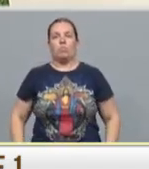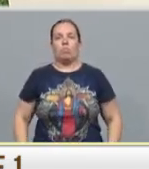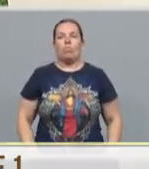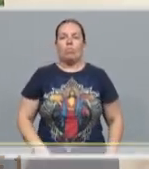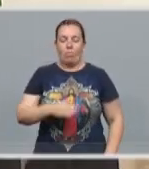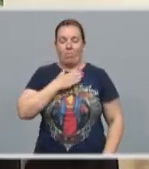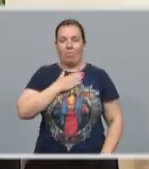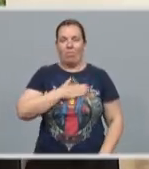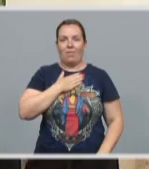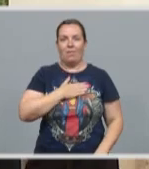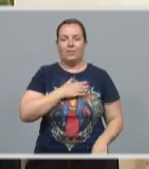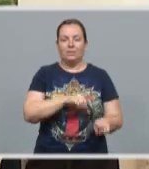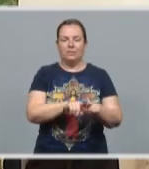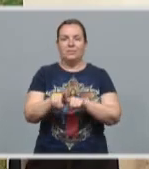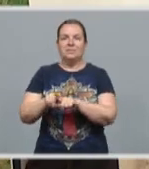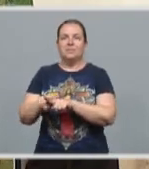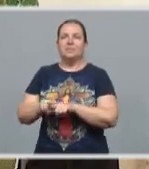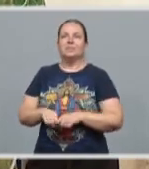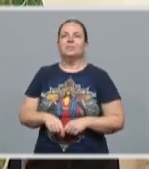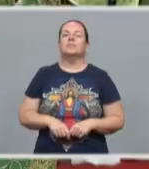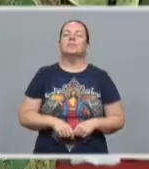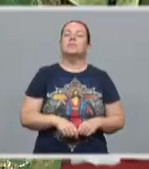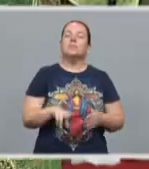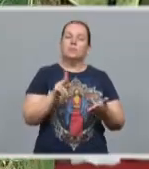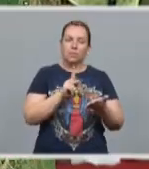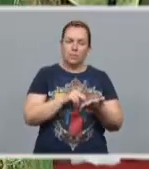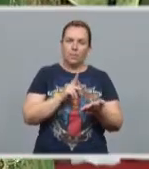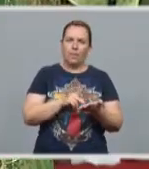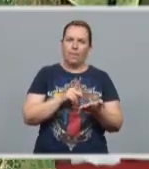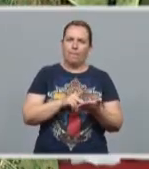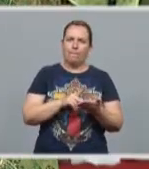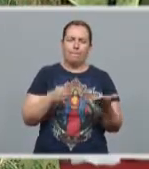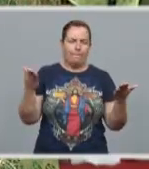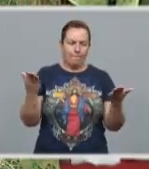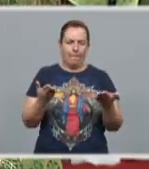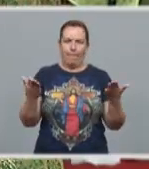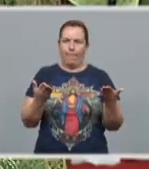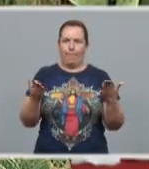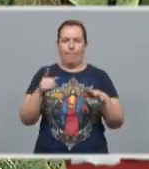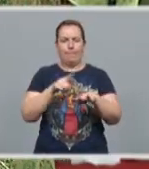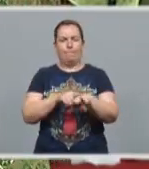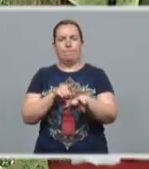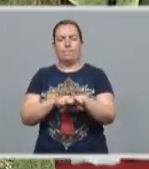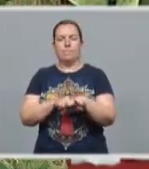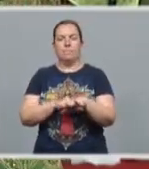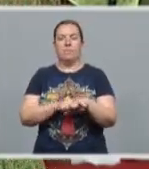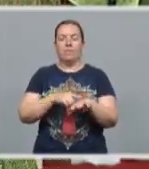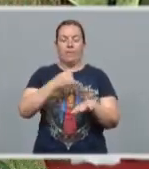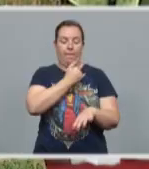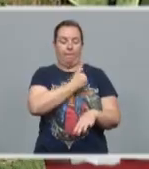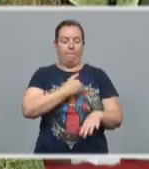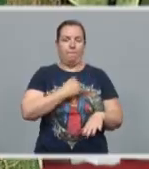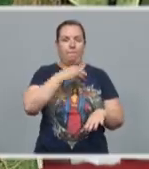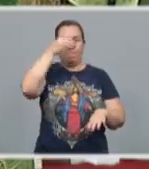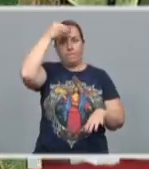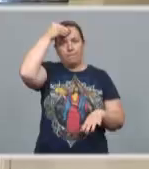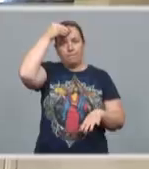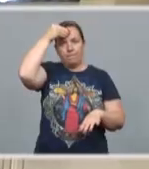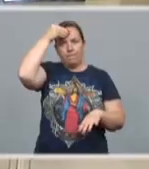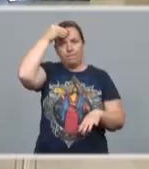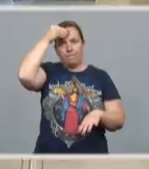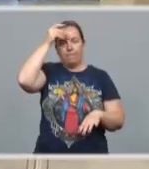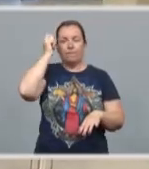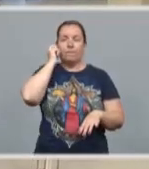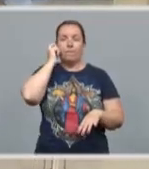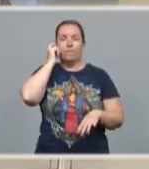Queridos irmãos e irmãs, é bem verdade que agora, nesse tempo, João Batista se apaga,